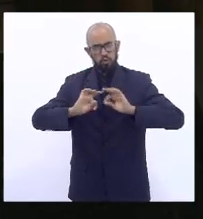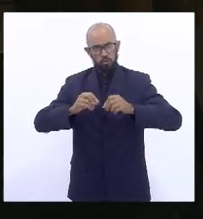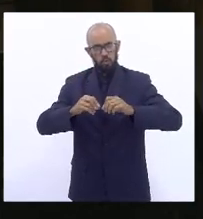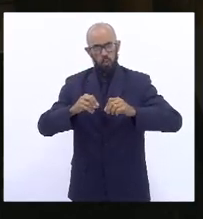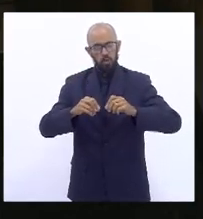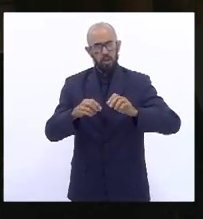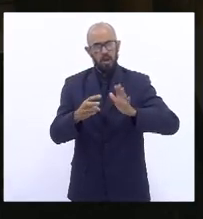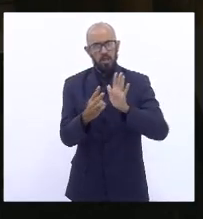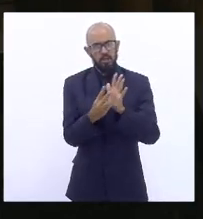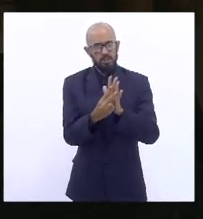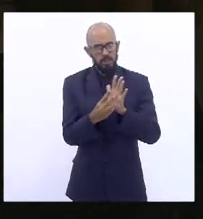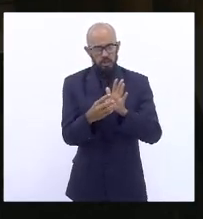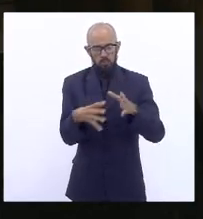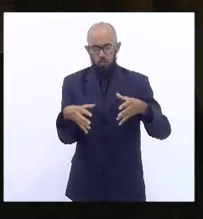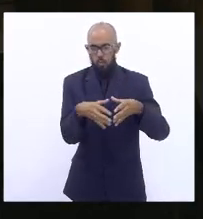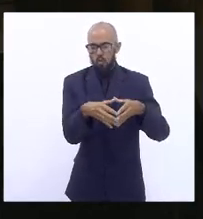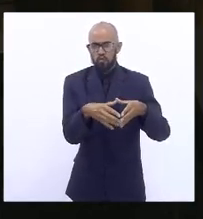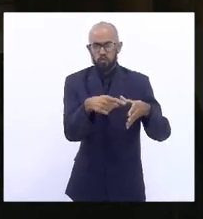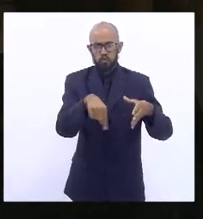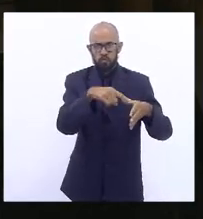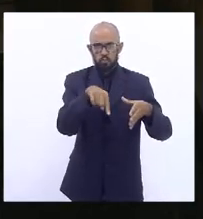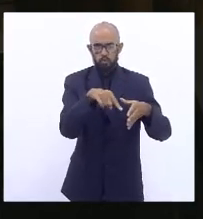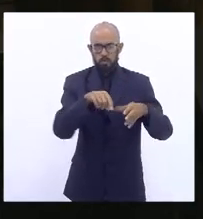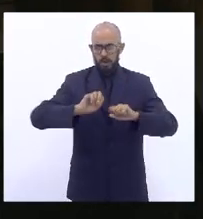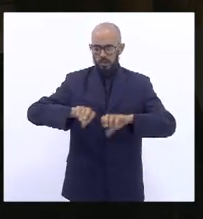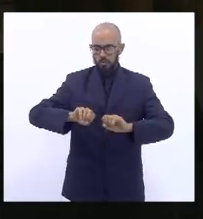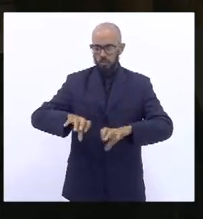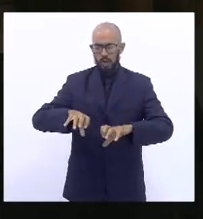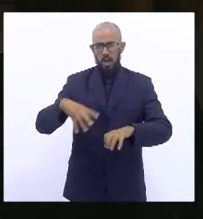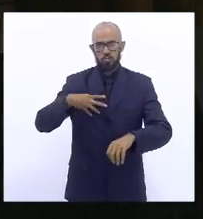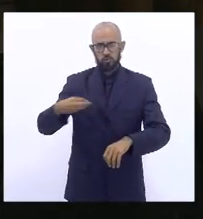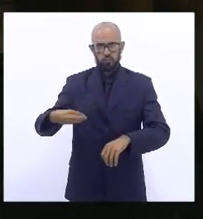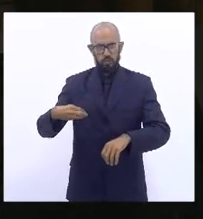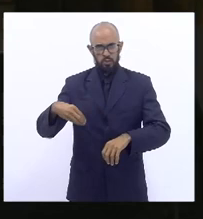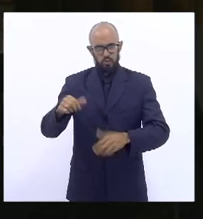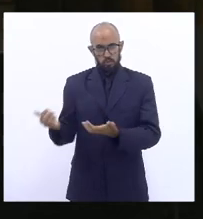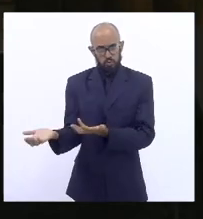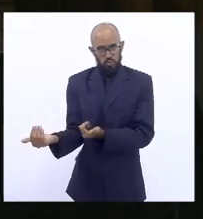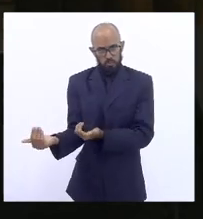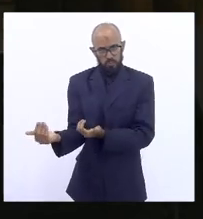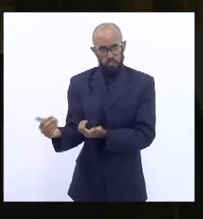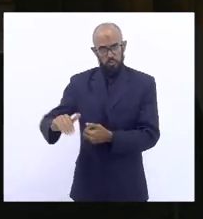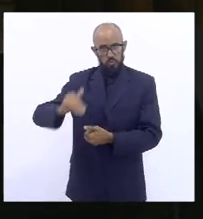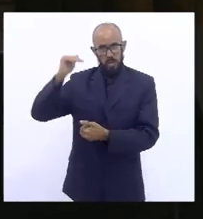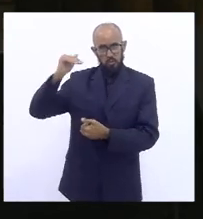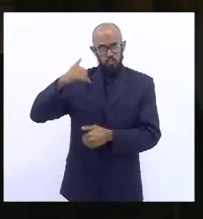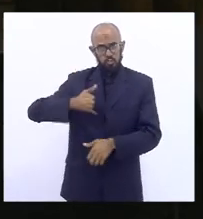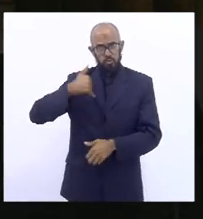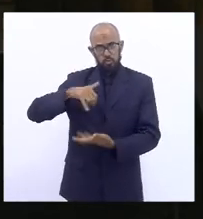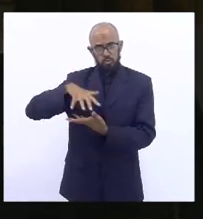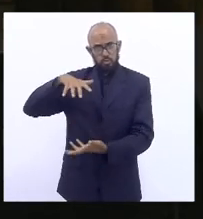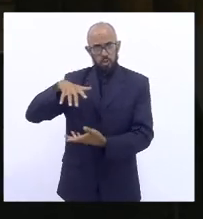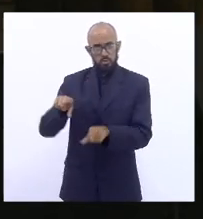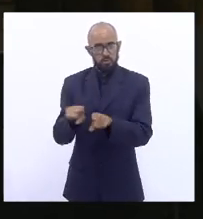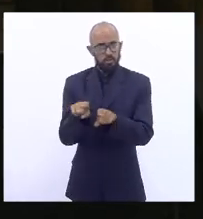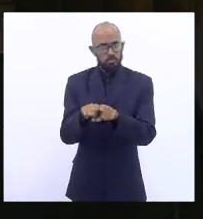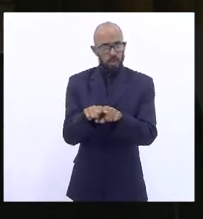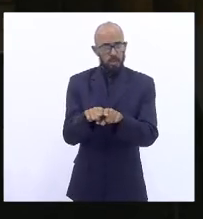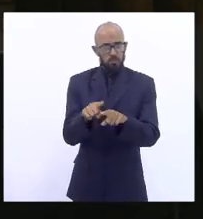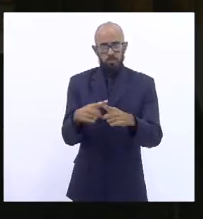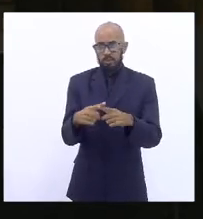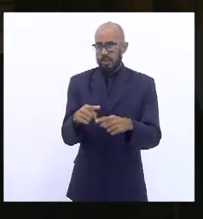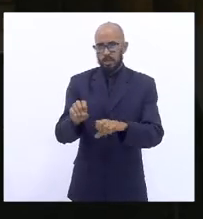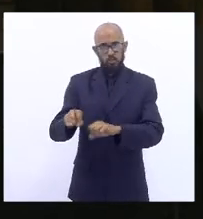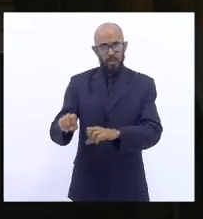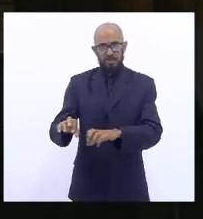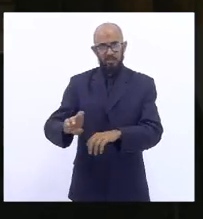aldeia para educar não só as crianças, mas os adolescentes, os jovens, os adultos, os idosos, porque a educação não se dá numa